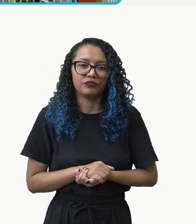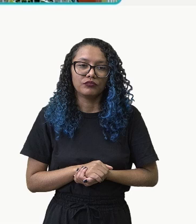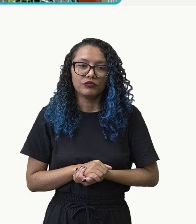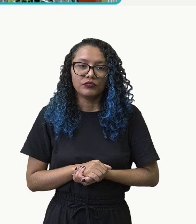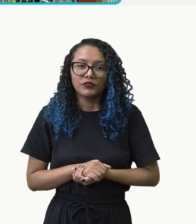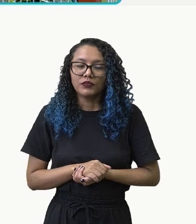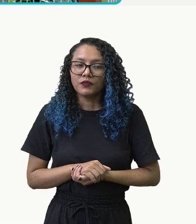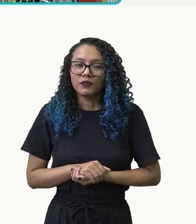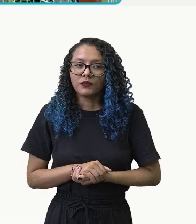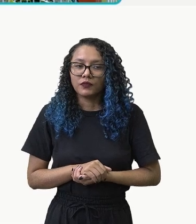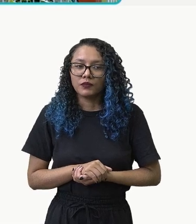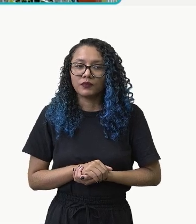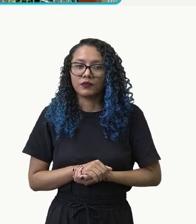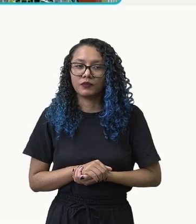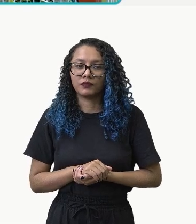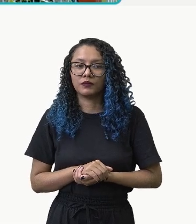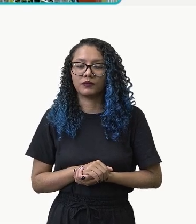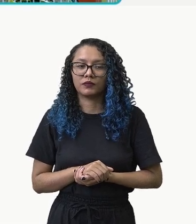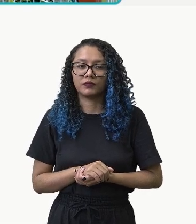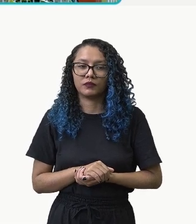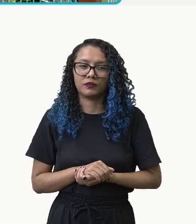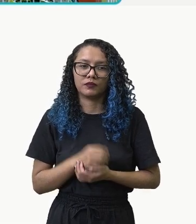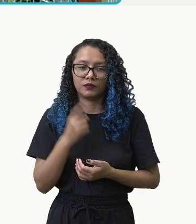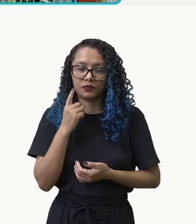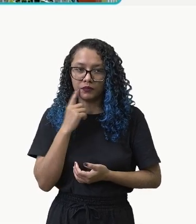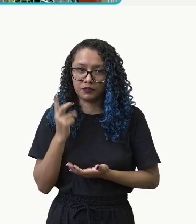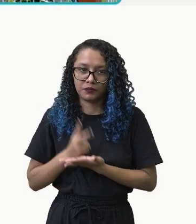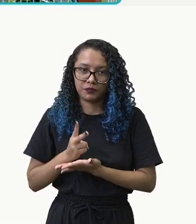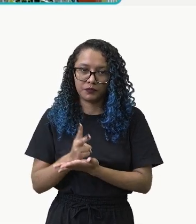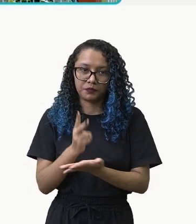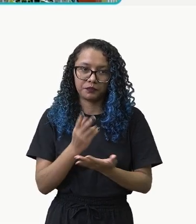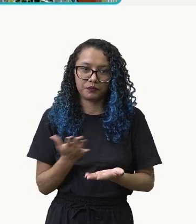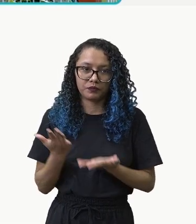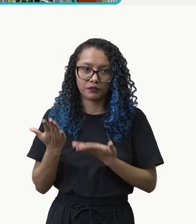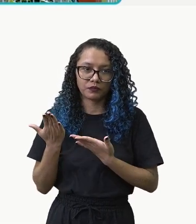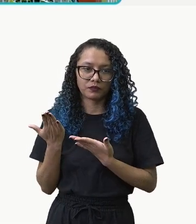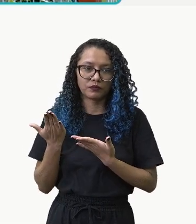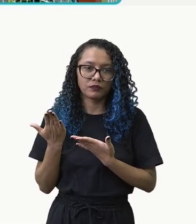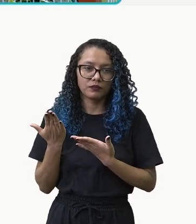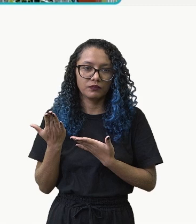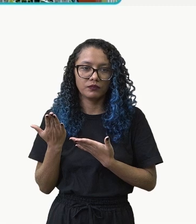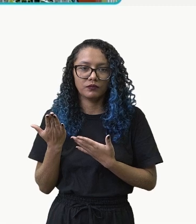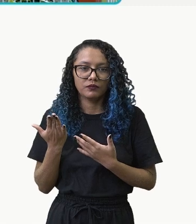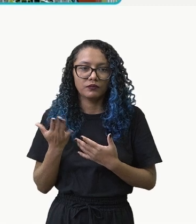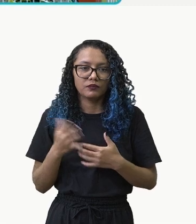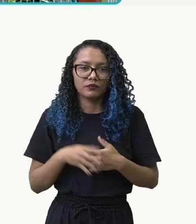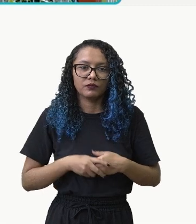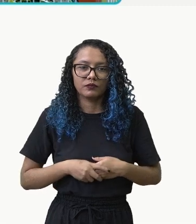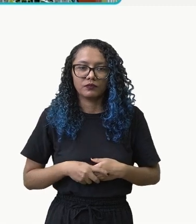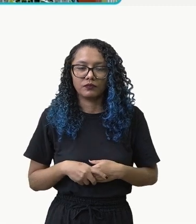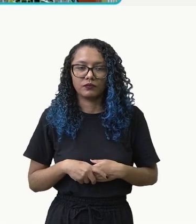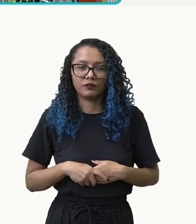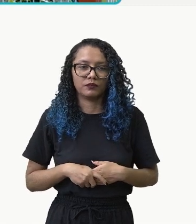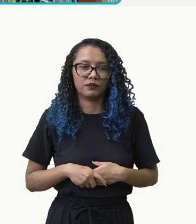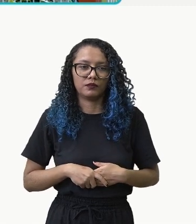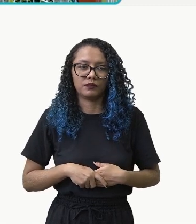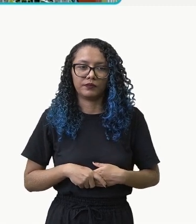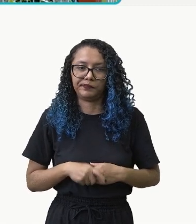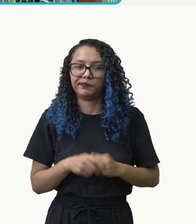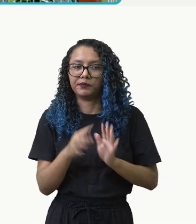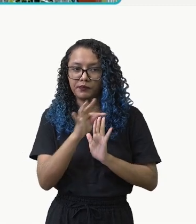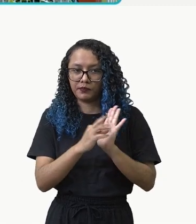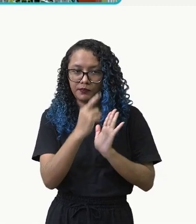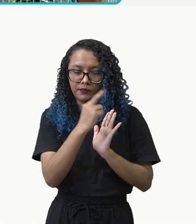tá dólar ademais de perdida Silvestre toda a sociedade sofre com El tráfico Pois